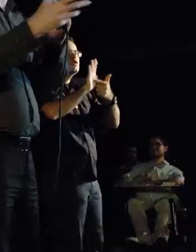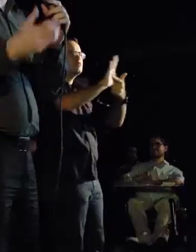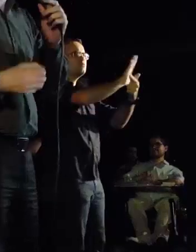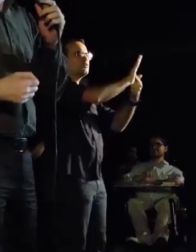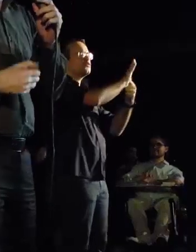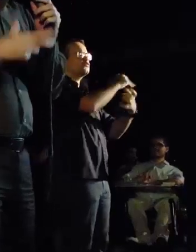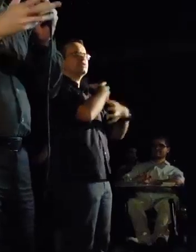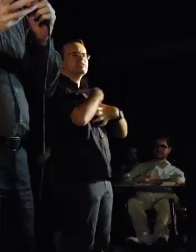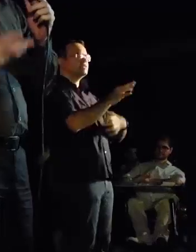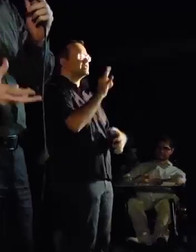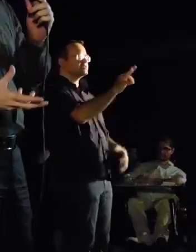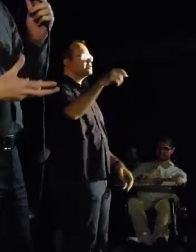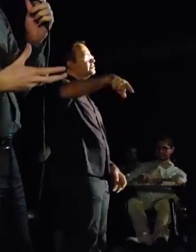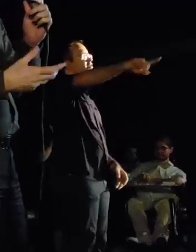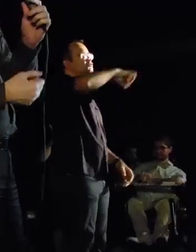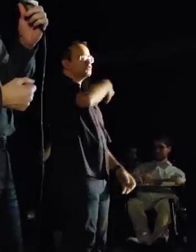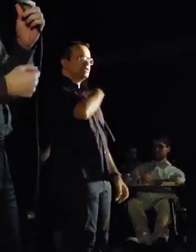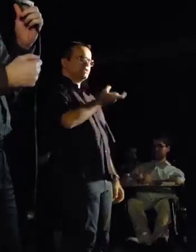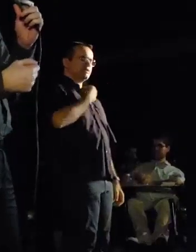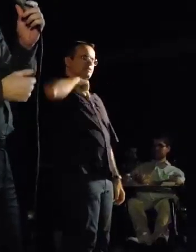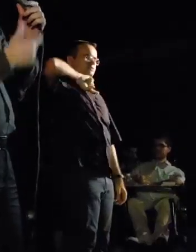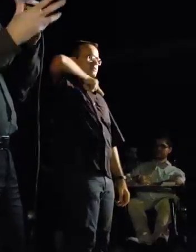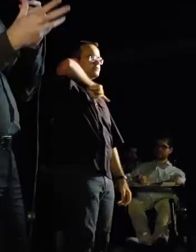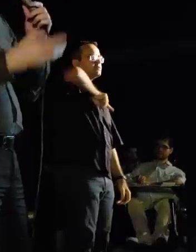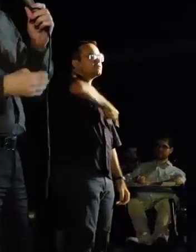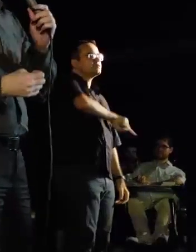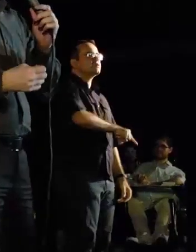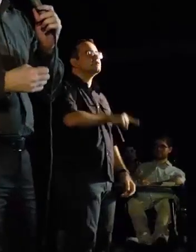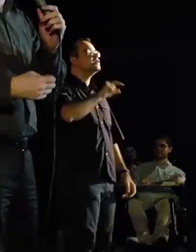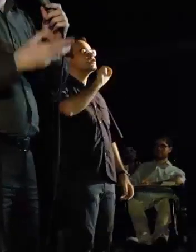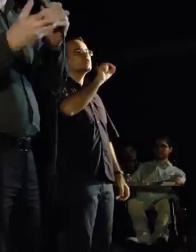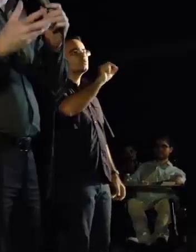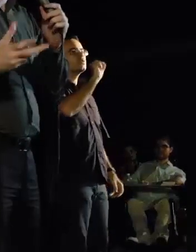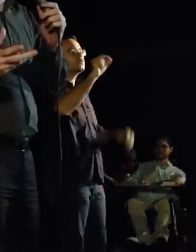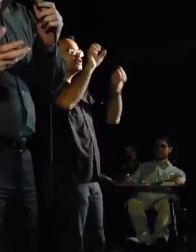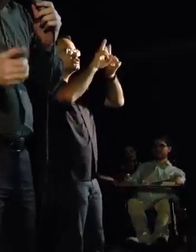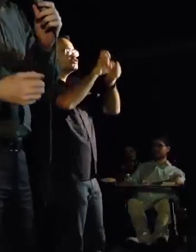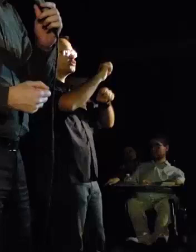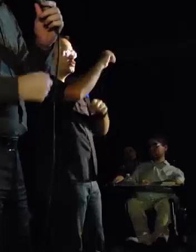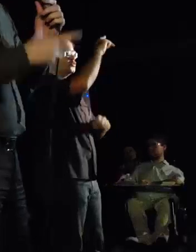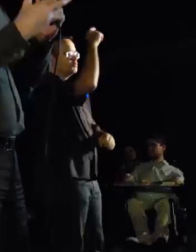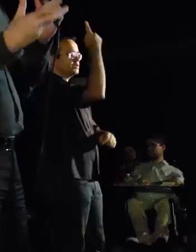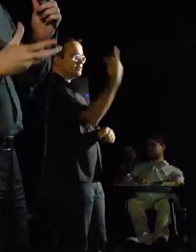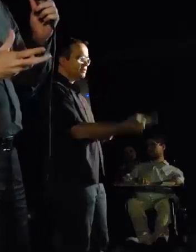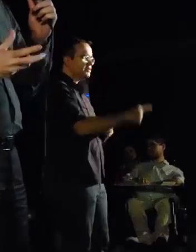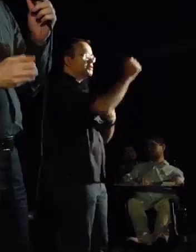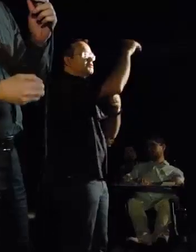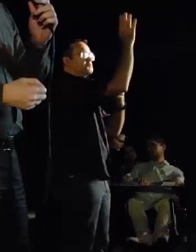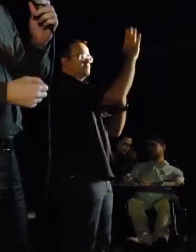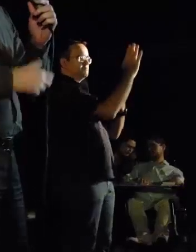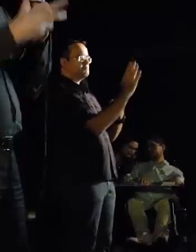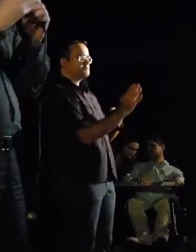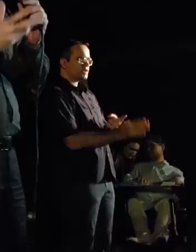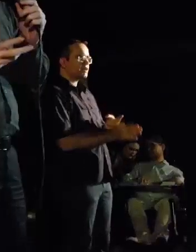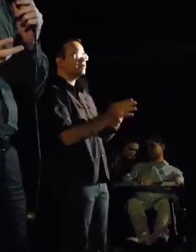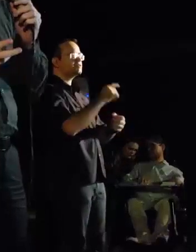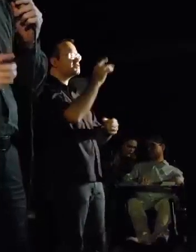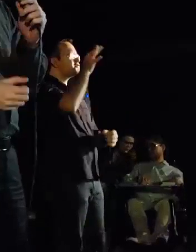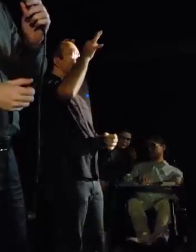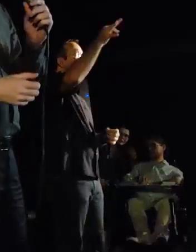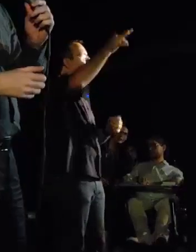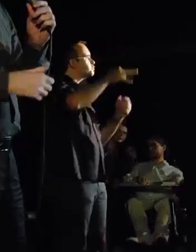nos toca da maneira mais profunda possível, que diz respeito ao nosso país, ao seu futuro, às